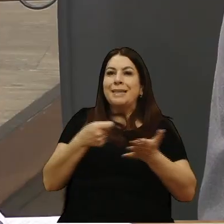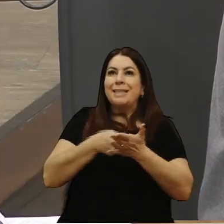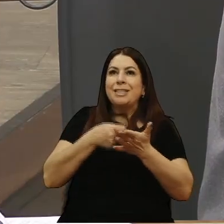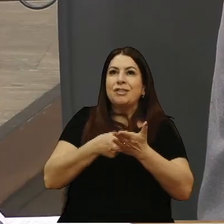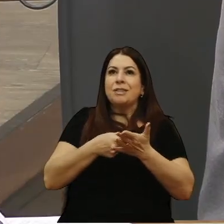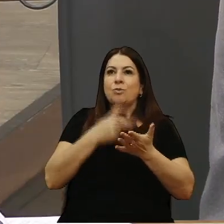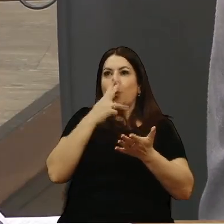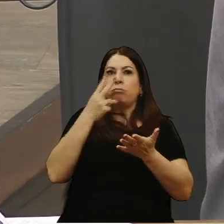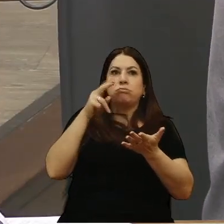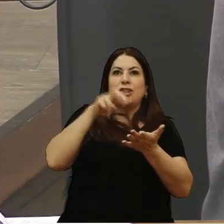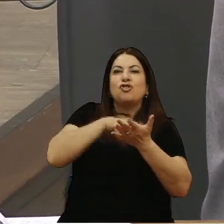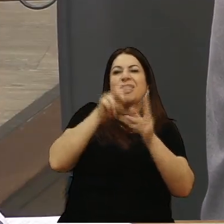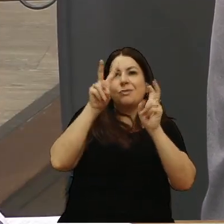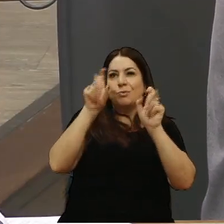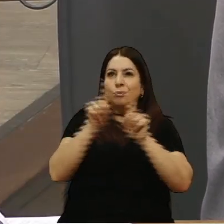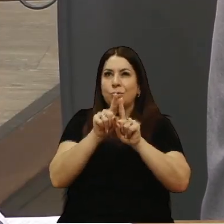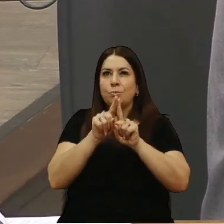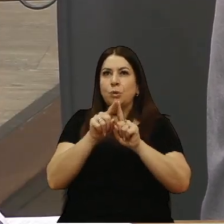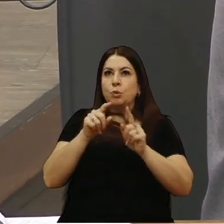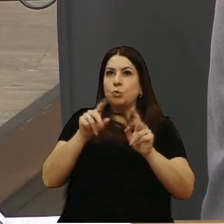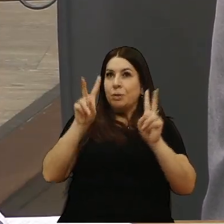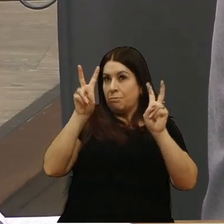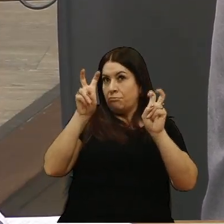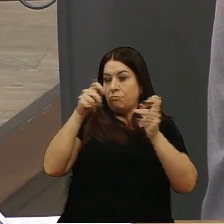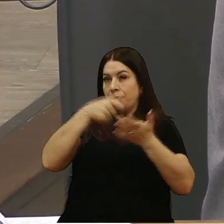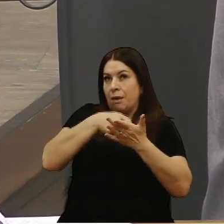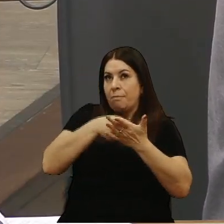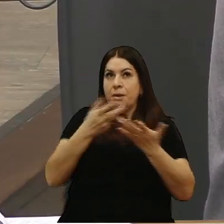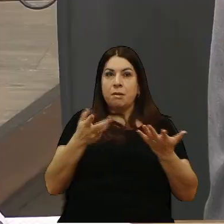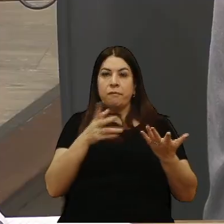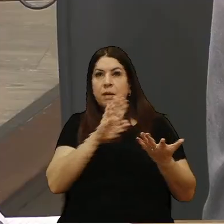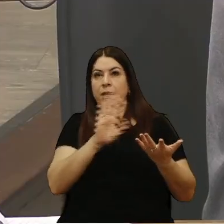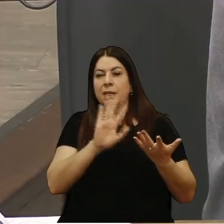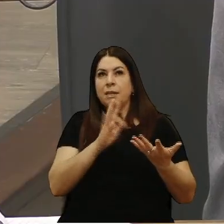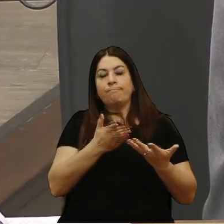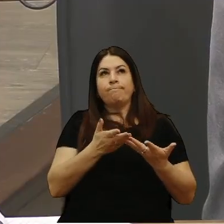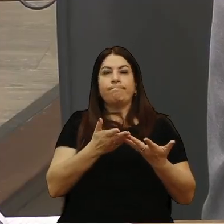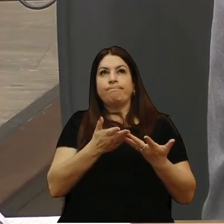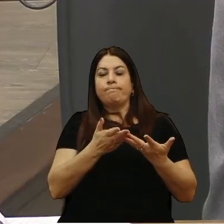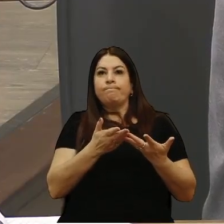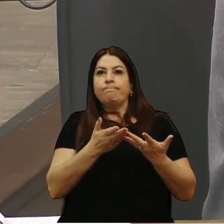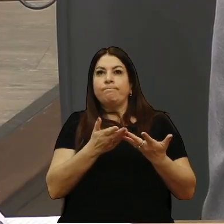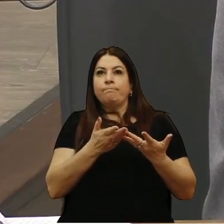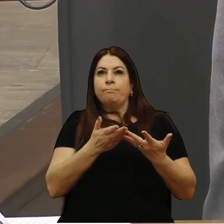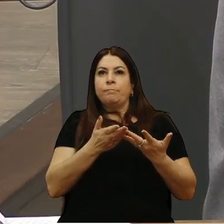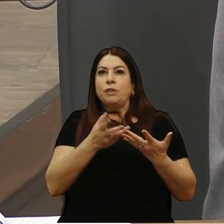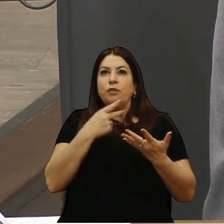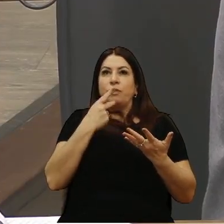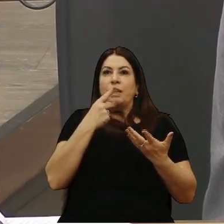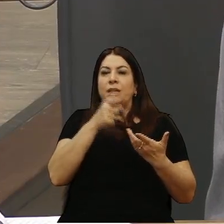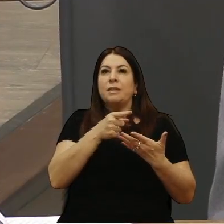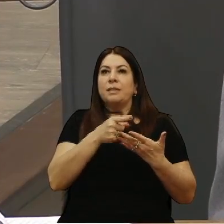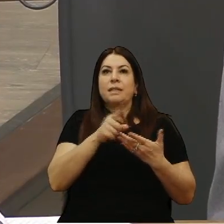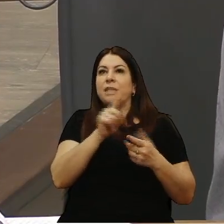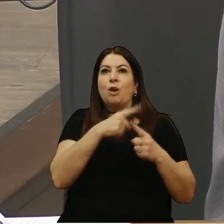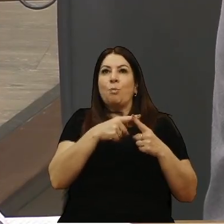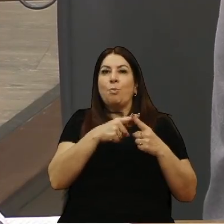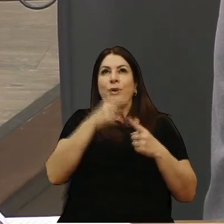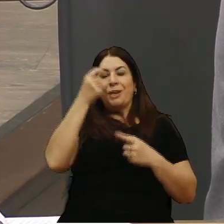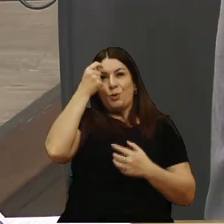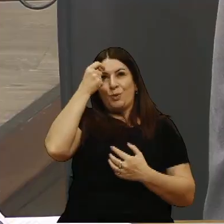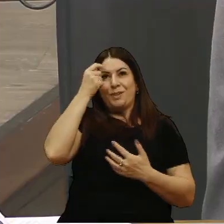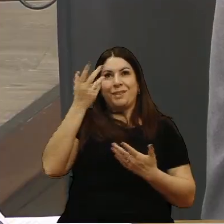pena sobre isso. Porque quando tu exige uma pena, a pessoa vai deixar de falar aquilo, não por